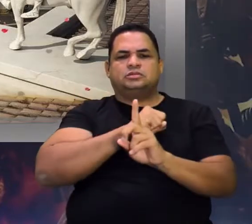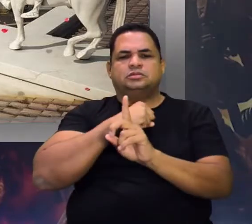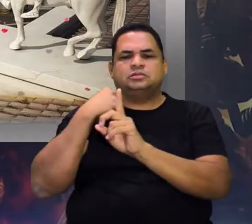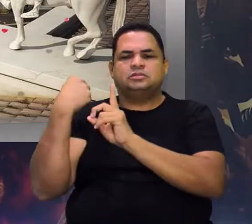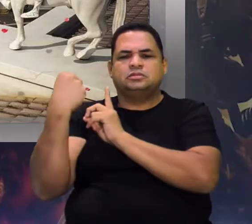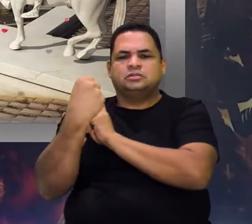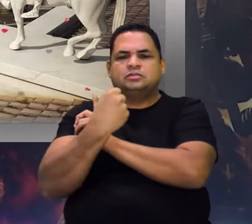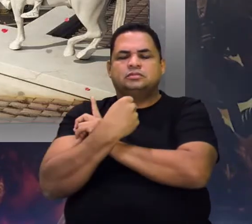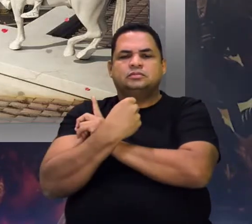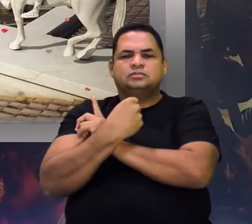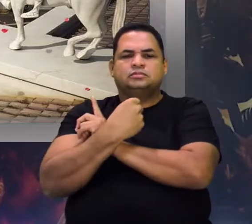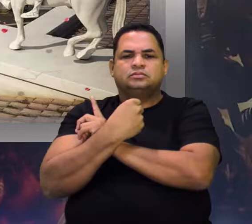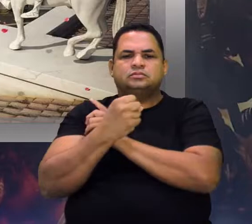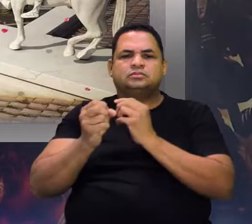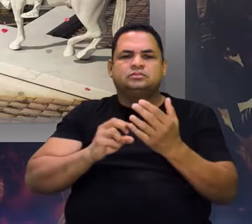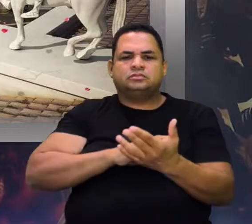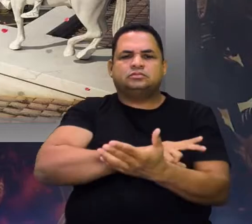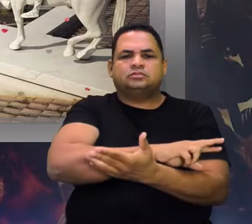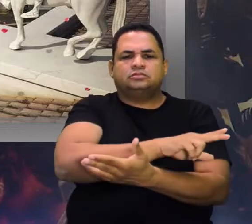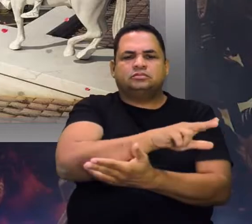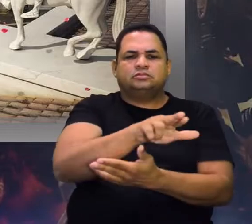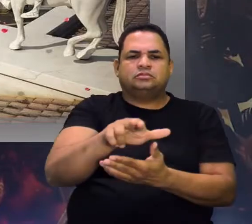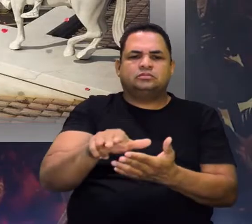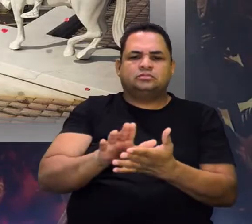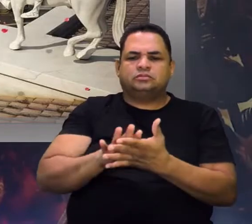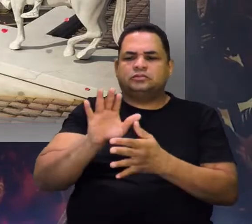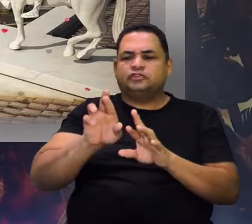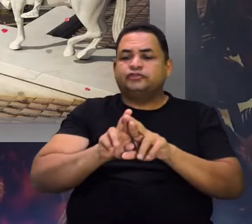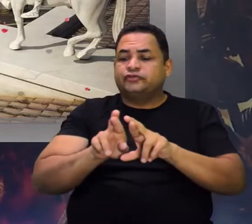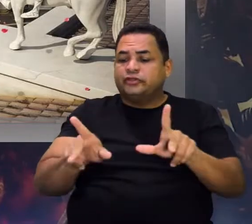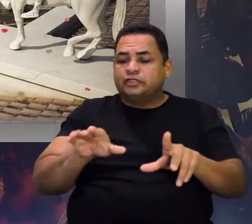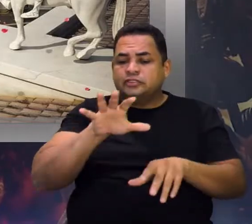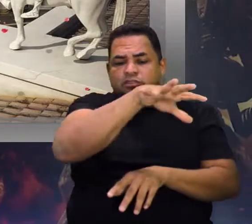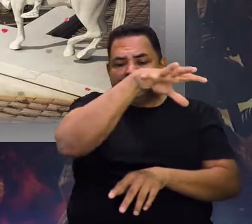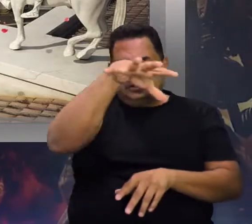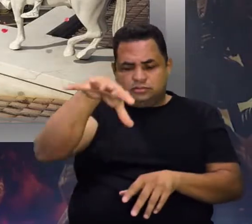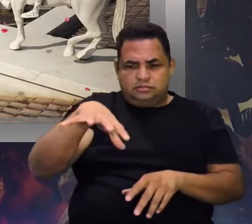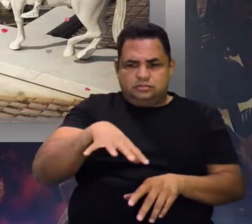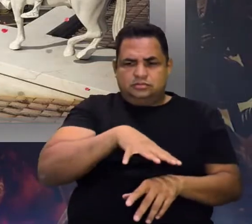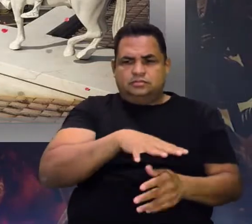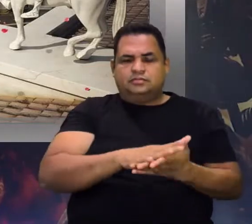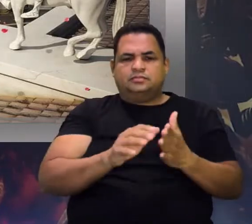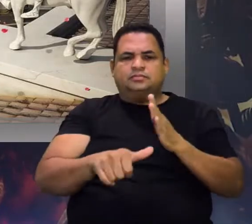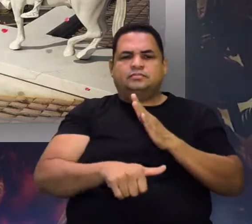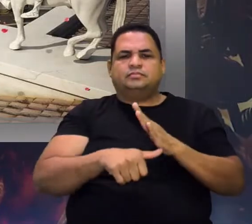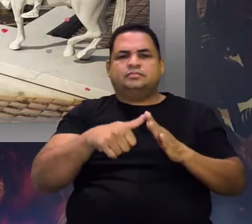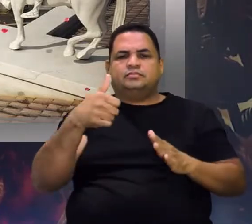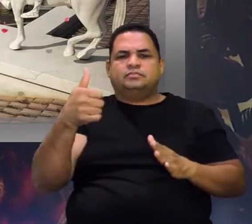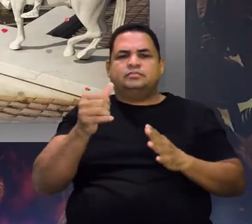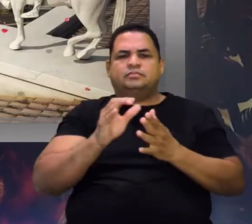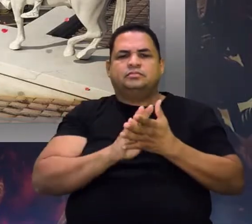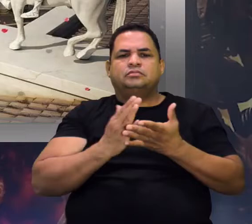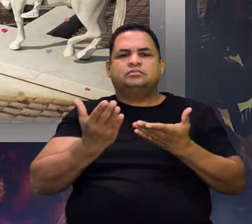socialmente de várias formas. Primeiramente, dentro de uma